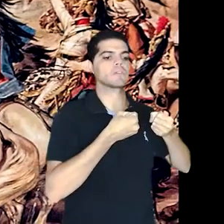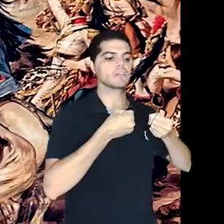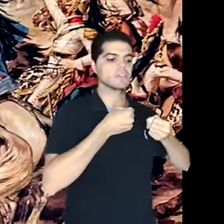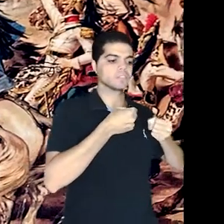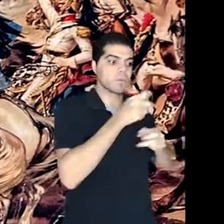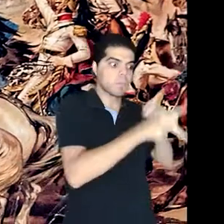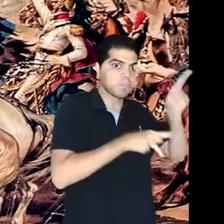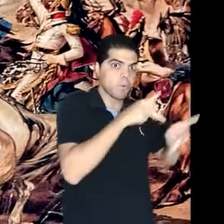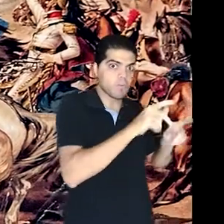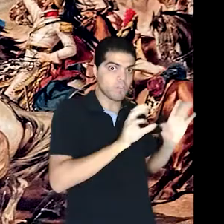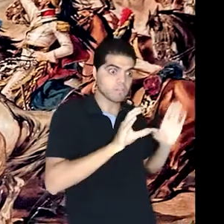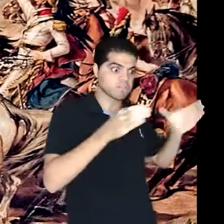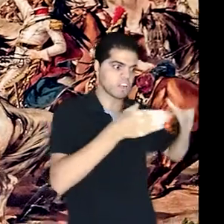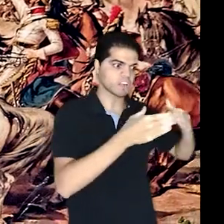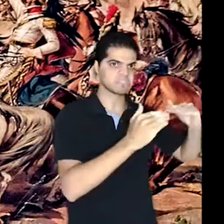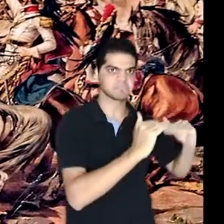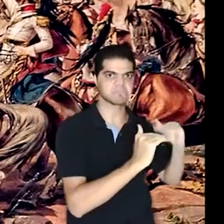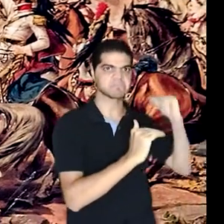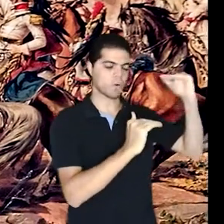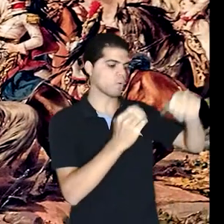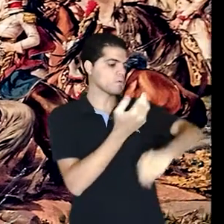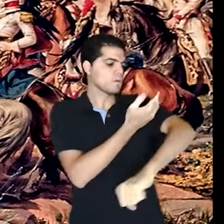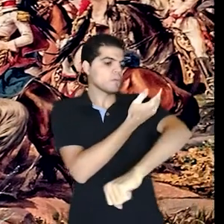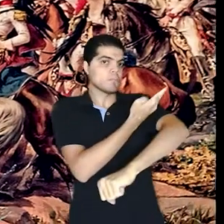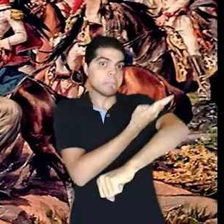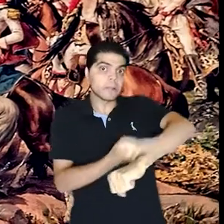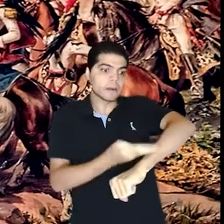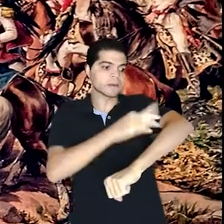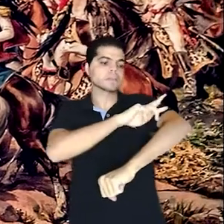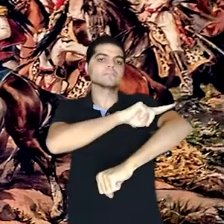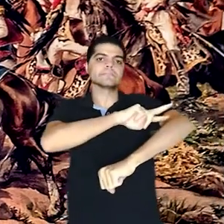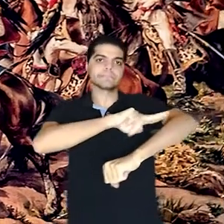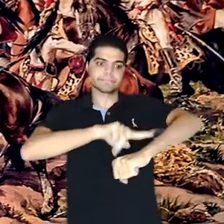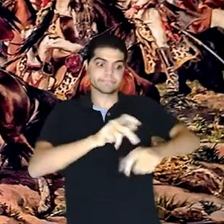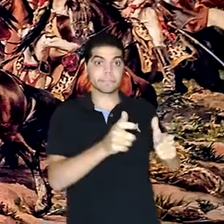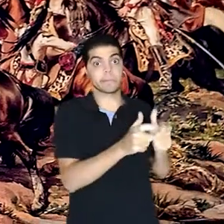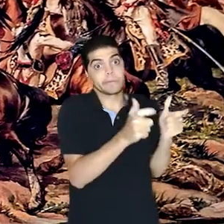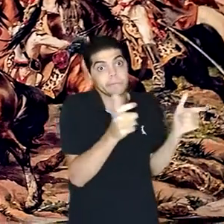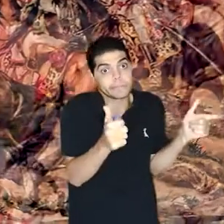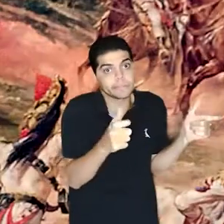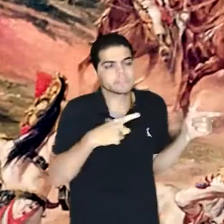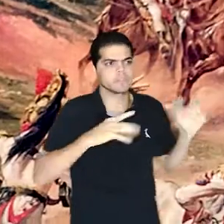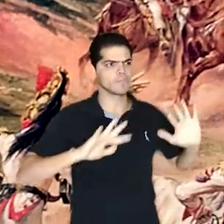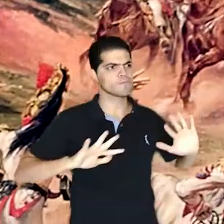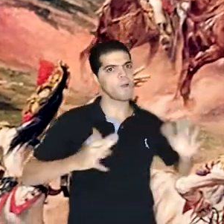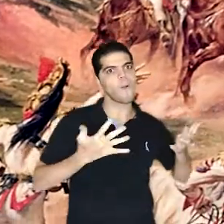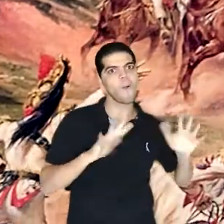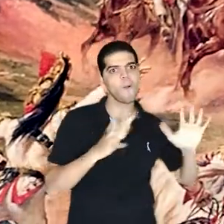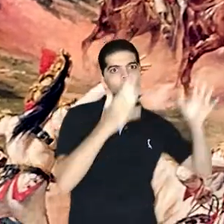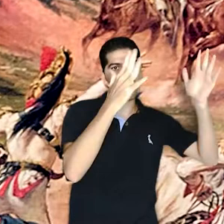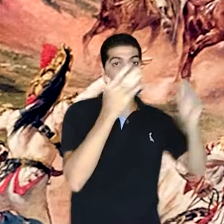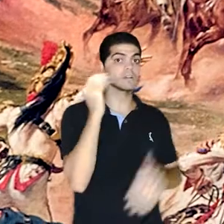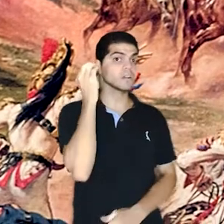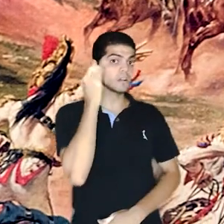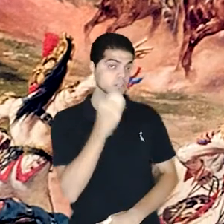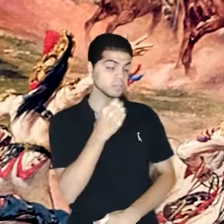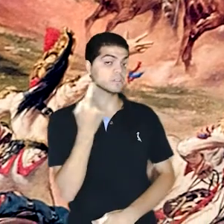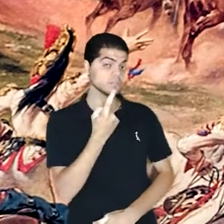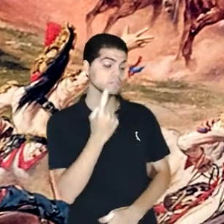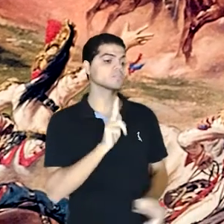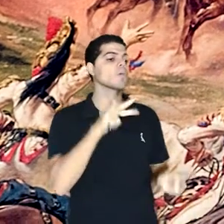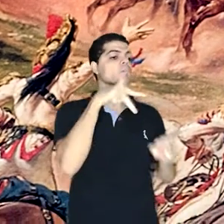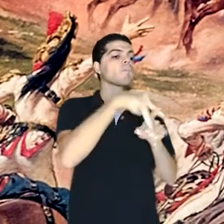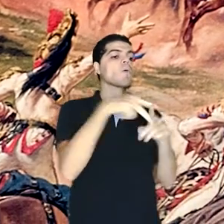povo brasileiro, que é majoritariamente branca na pintura, vale dizer, e todos estão comemorando. Dom Pedro e a sua comitiva estão